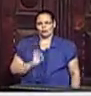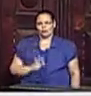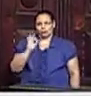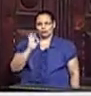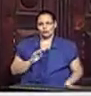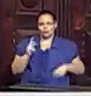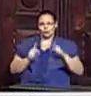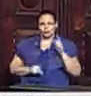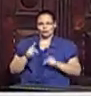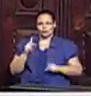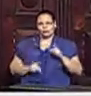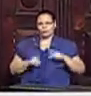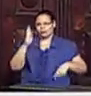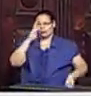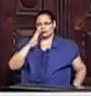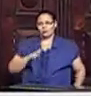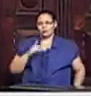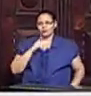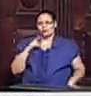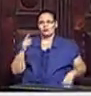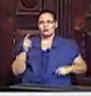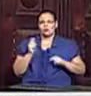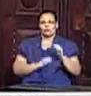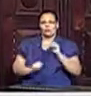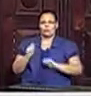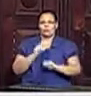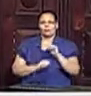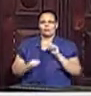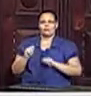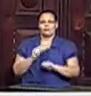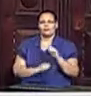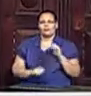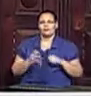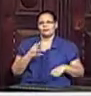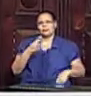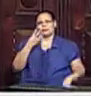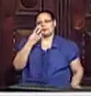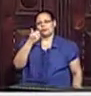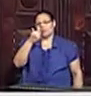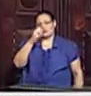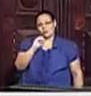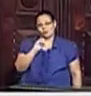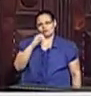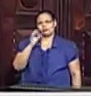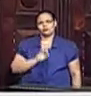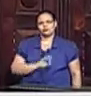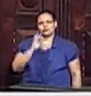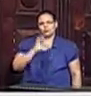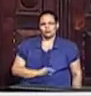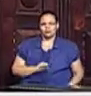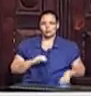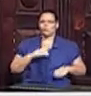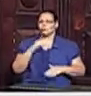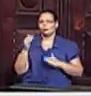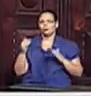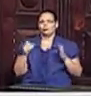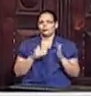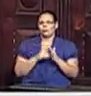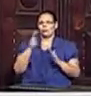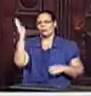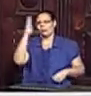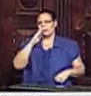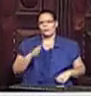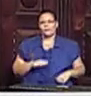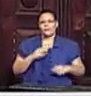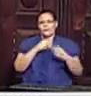população brasileira e que tem uma economia próxima a 10% da economia total do Brasil, é responsável